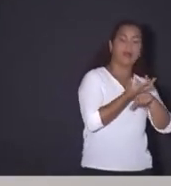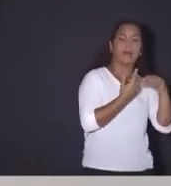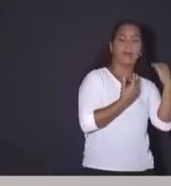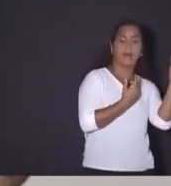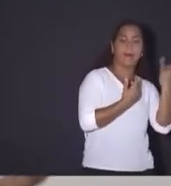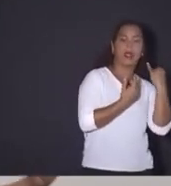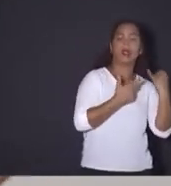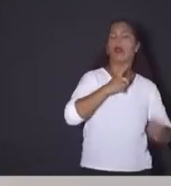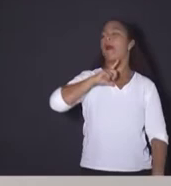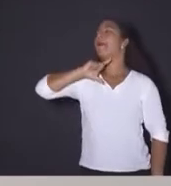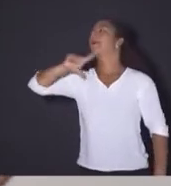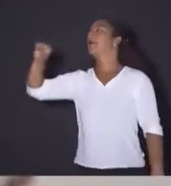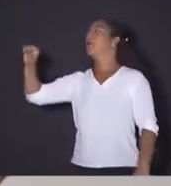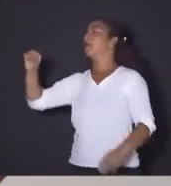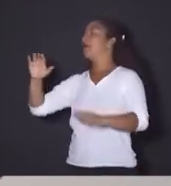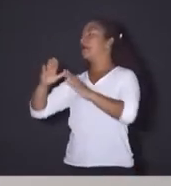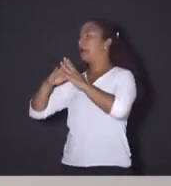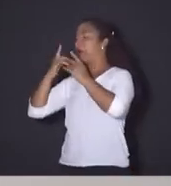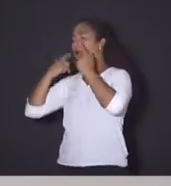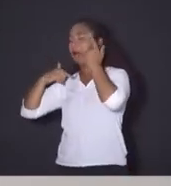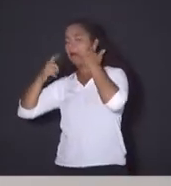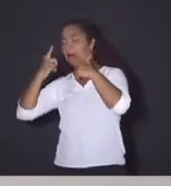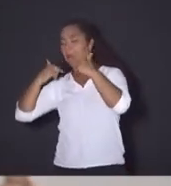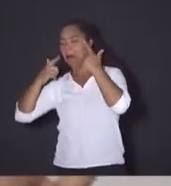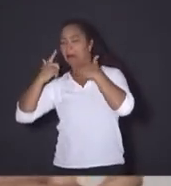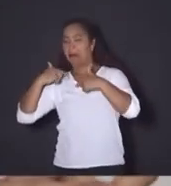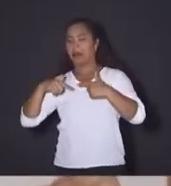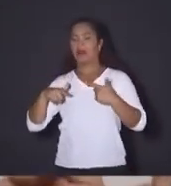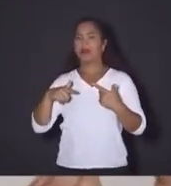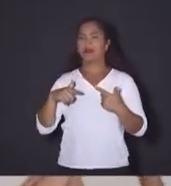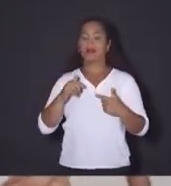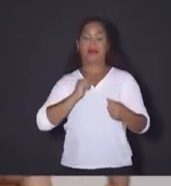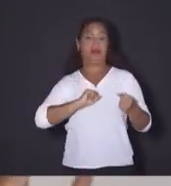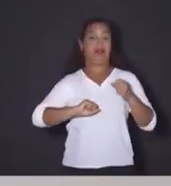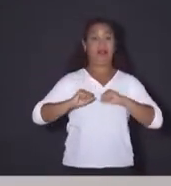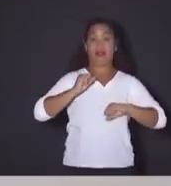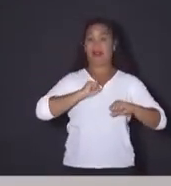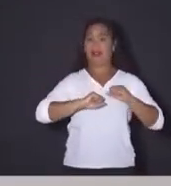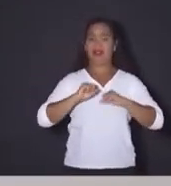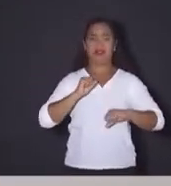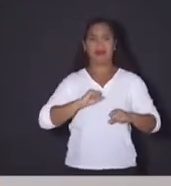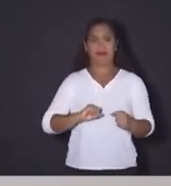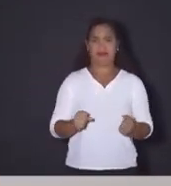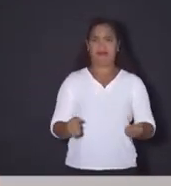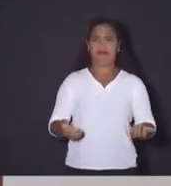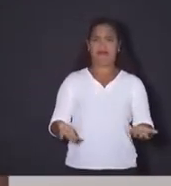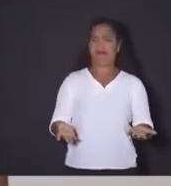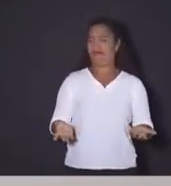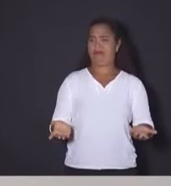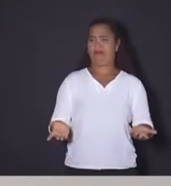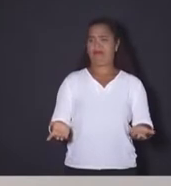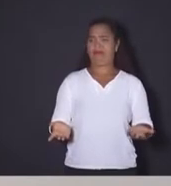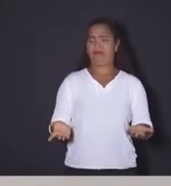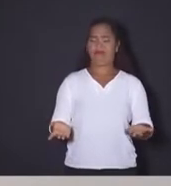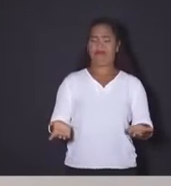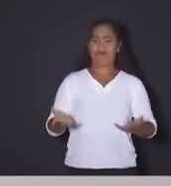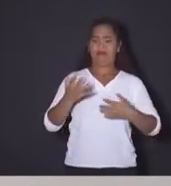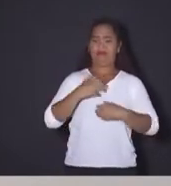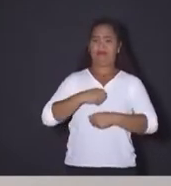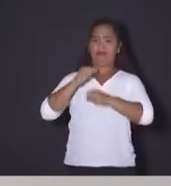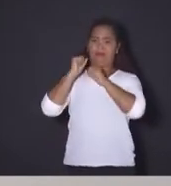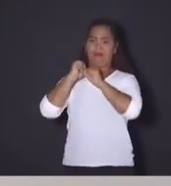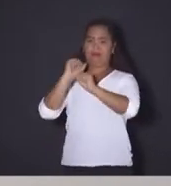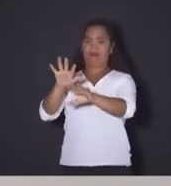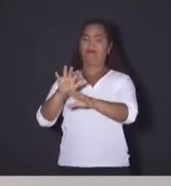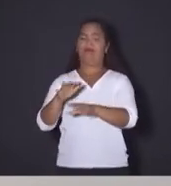vou embora para casa chorando chamar isso de ansiedade é jogar no corpo do indivíduo que foi mal